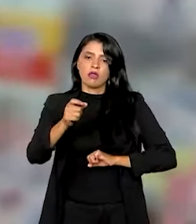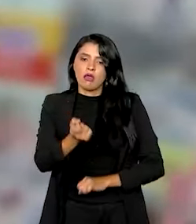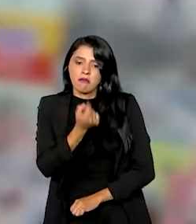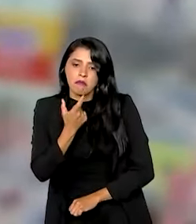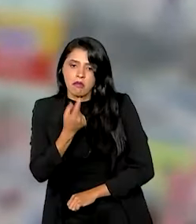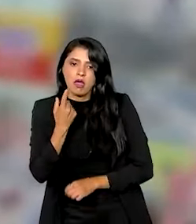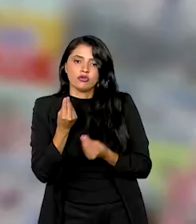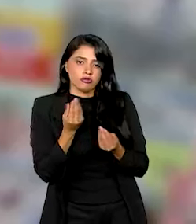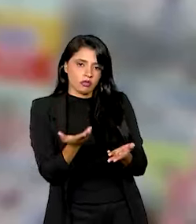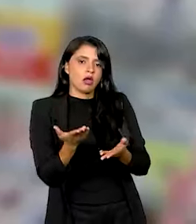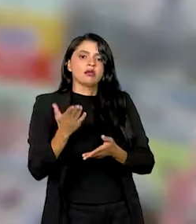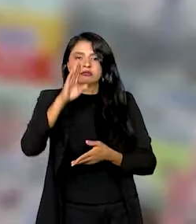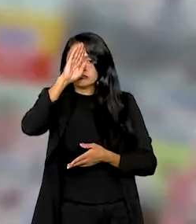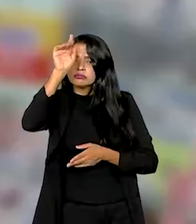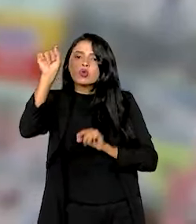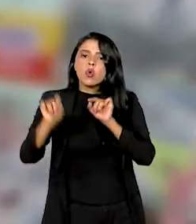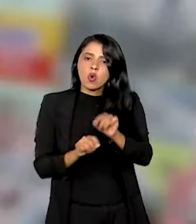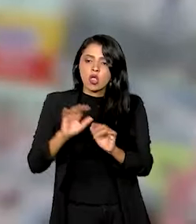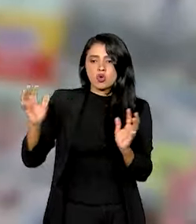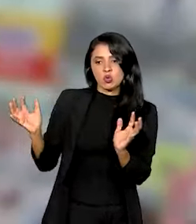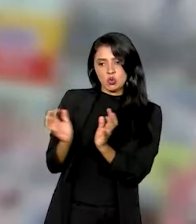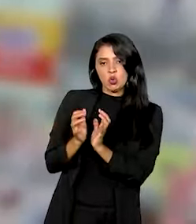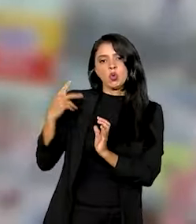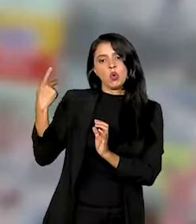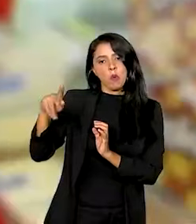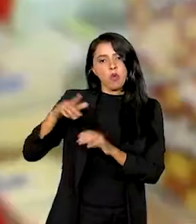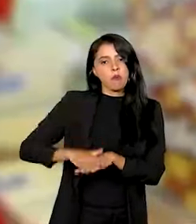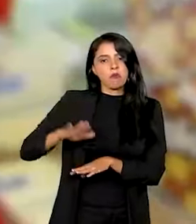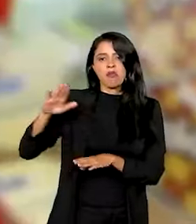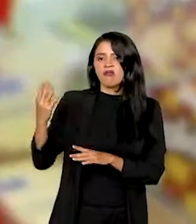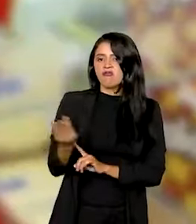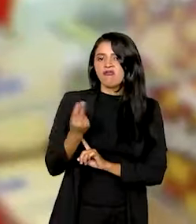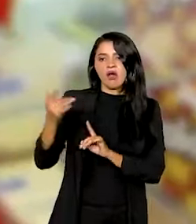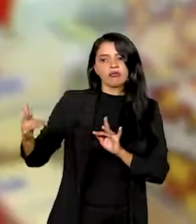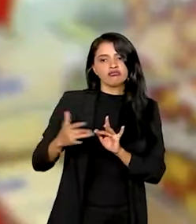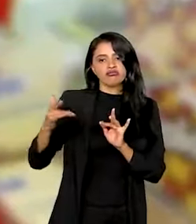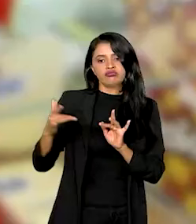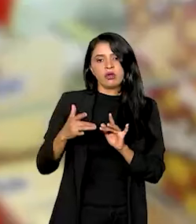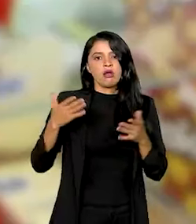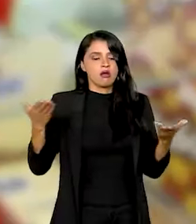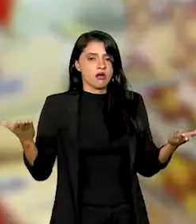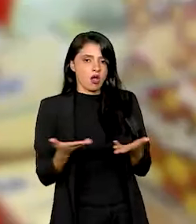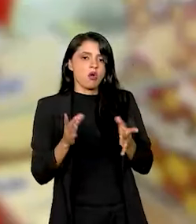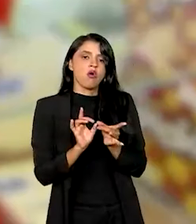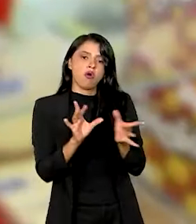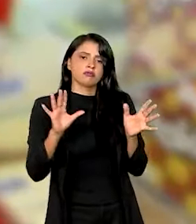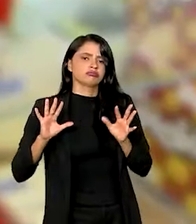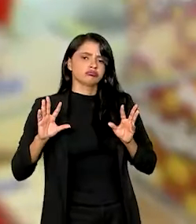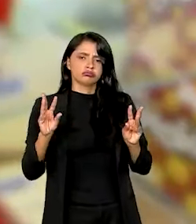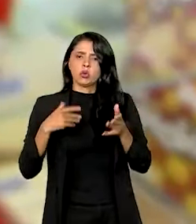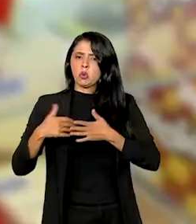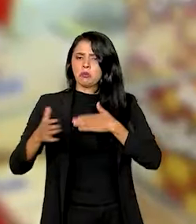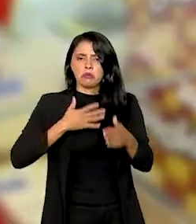medicação era disponibilizada prioritariamente para os grupos considerados mais vulneráveis ao contágio. Agora está disponível para